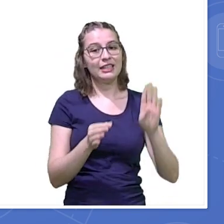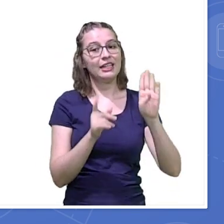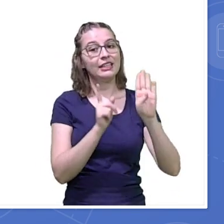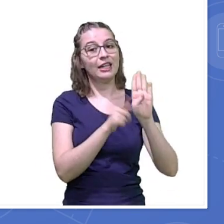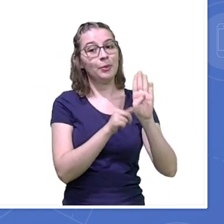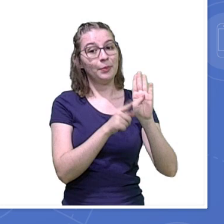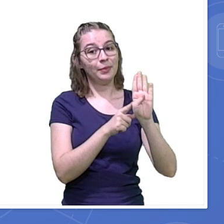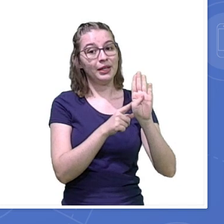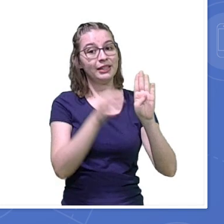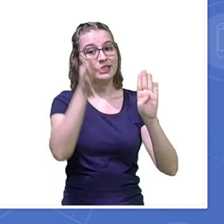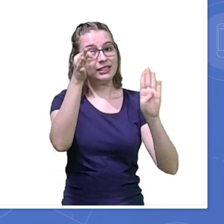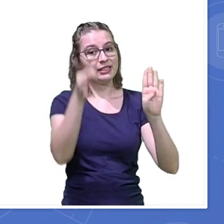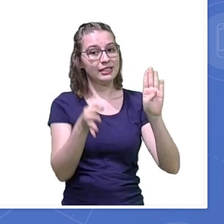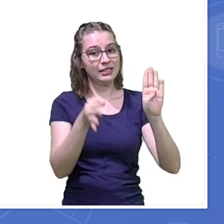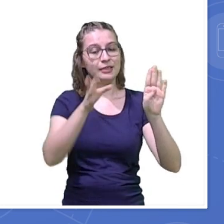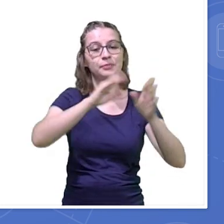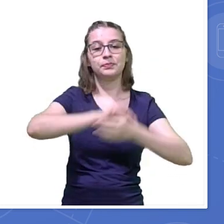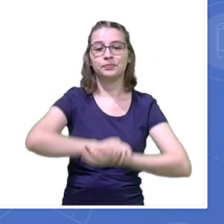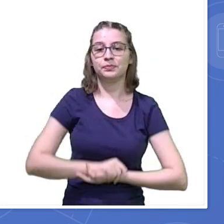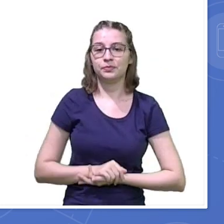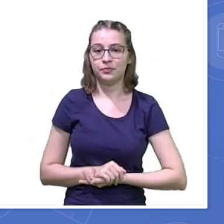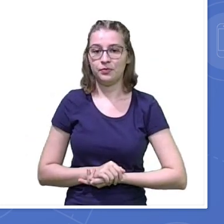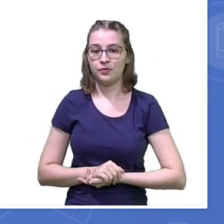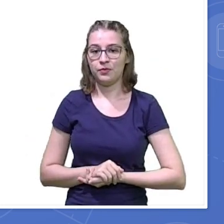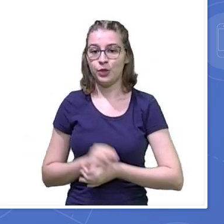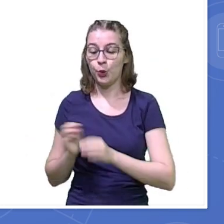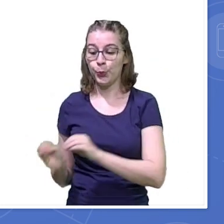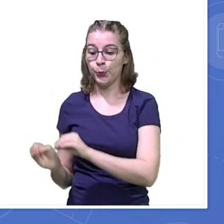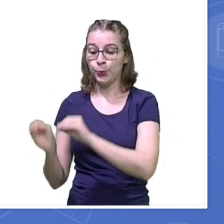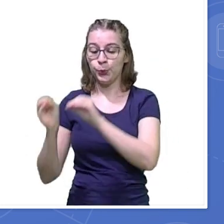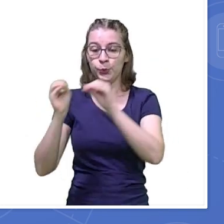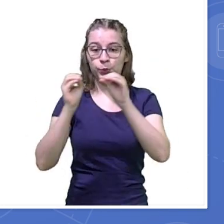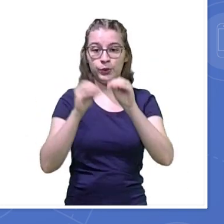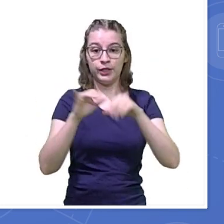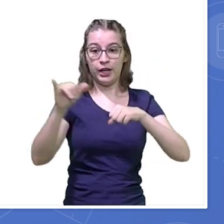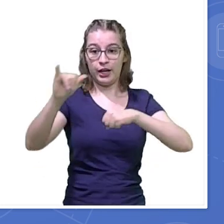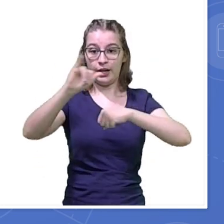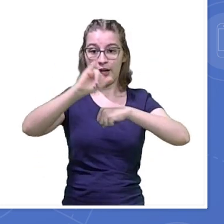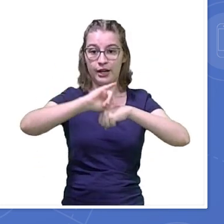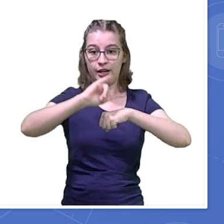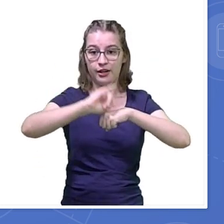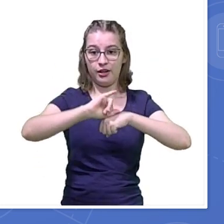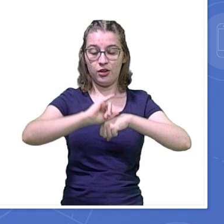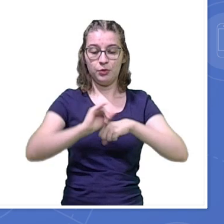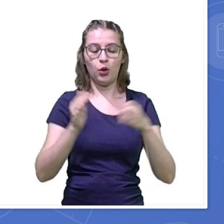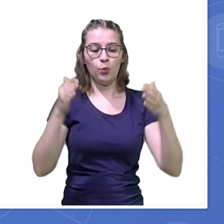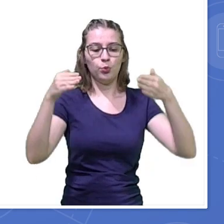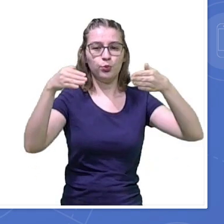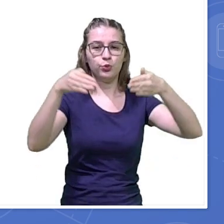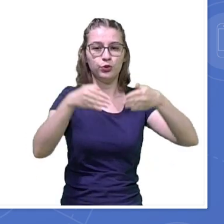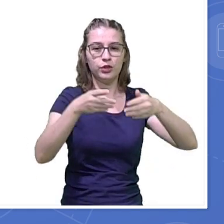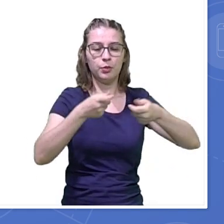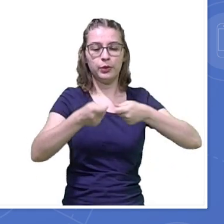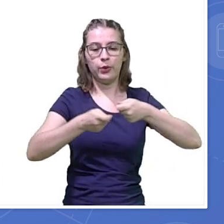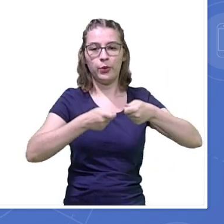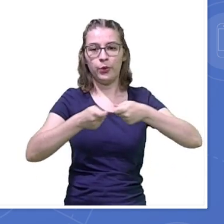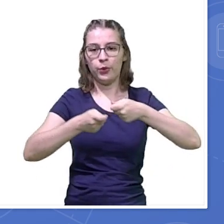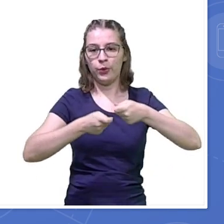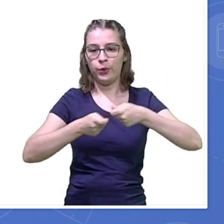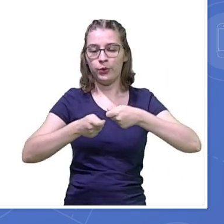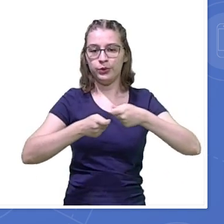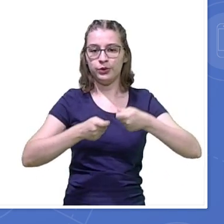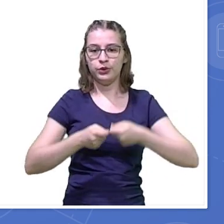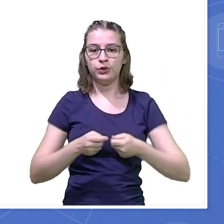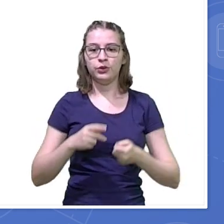era para trazer, né, a capital do Brasil para uma área mais central do território brasileiro, para poder ter o controle político e